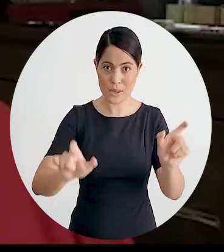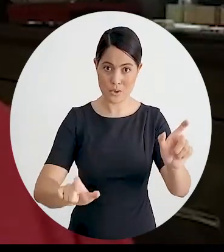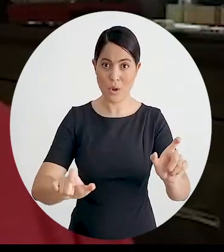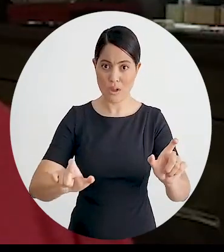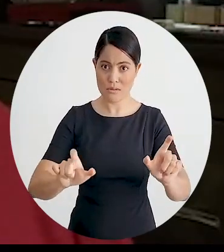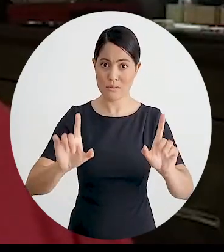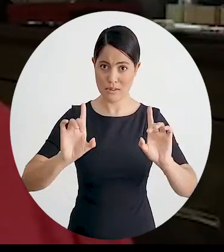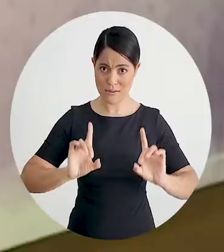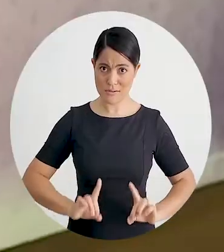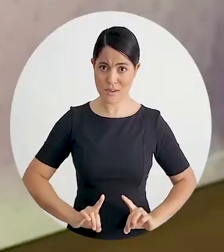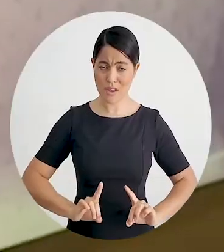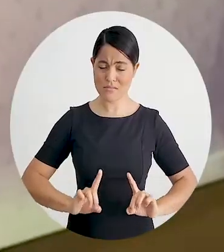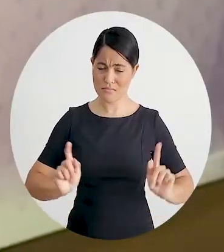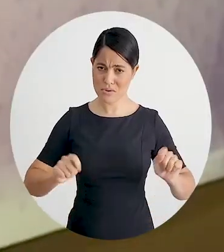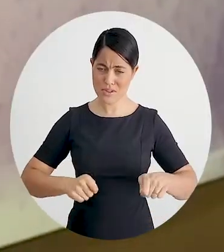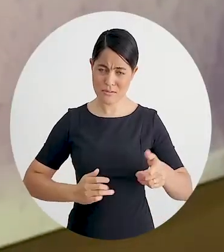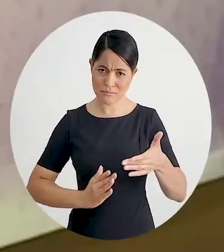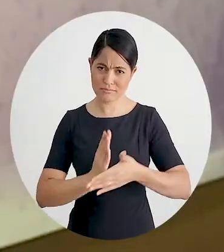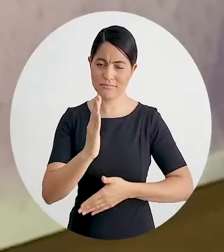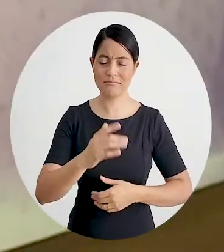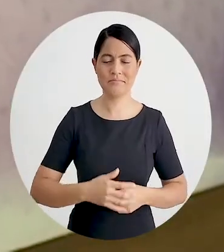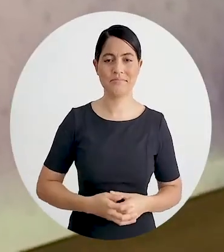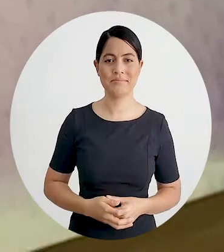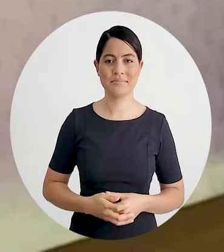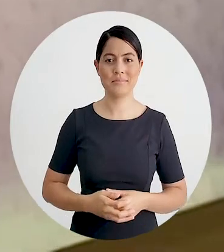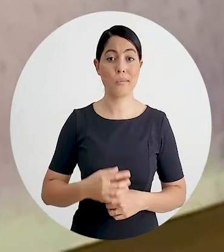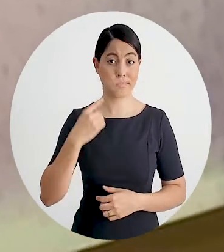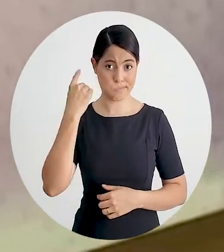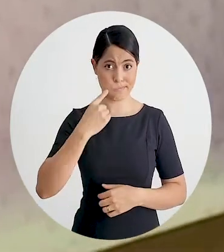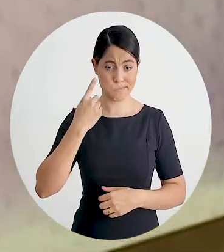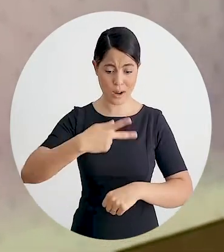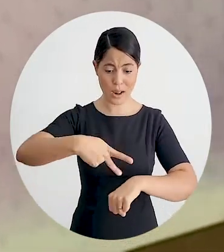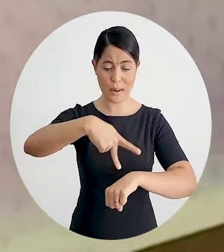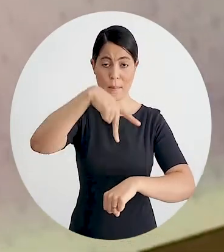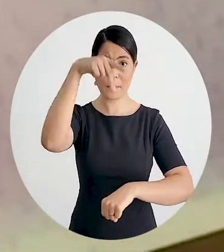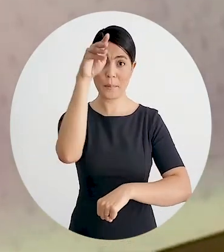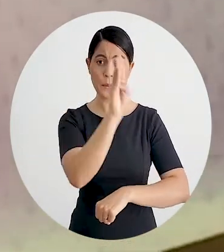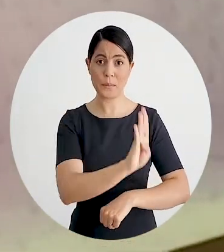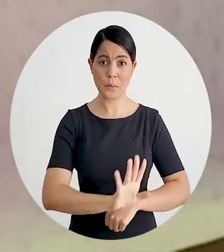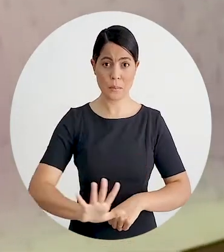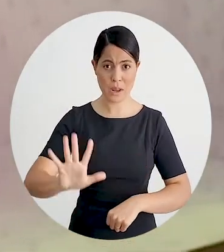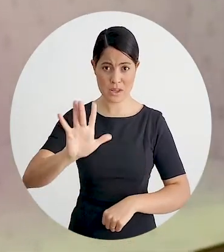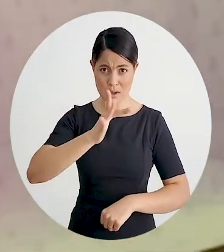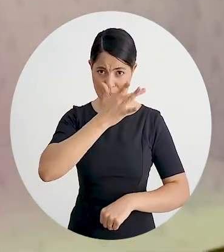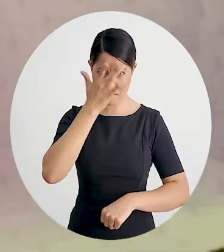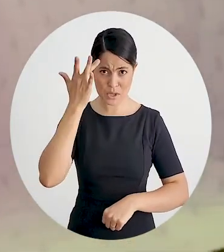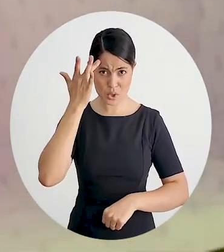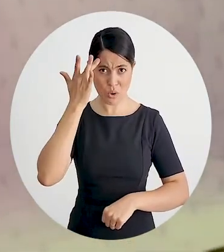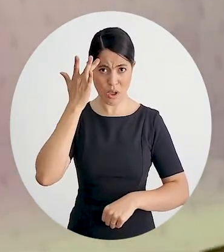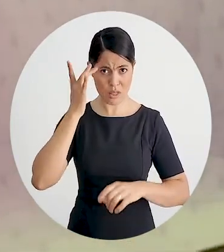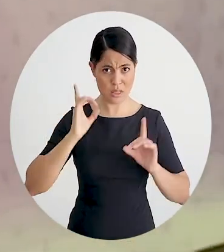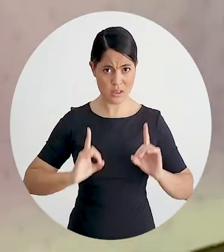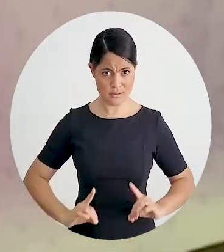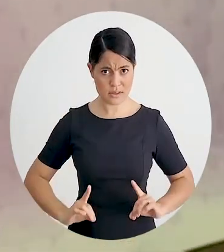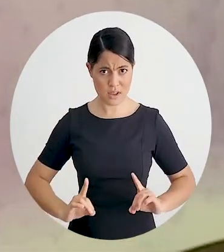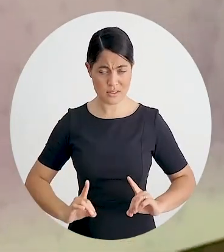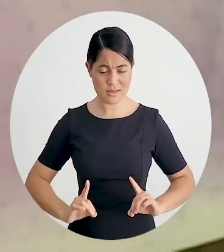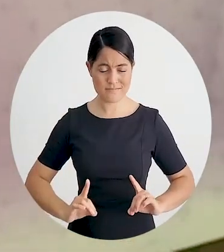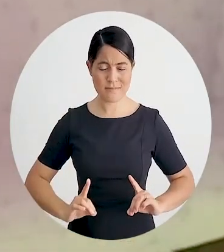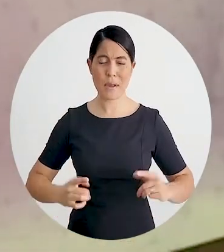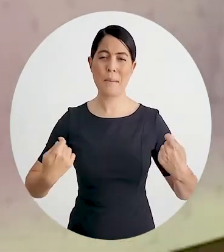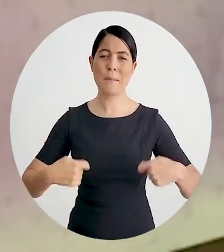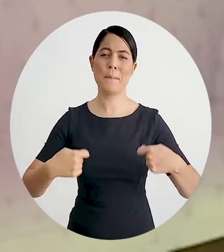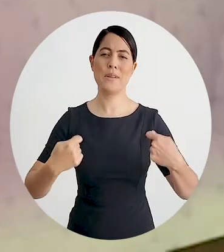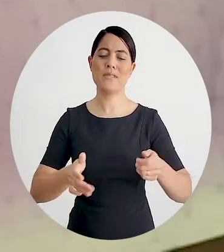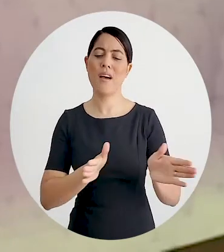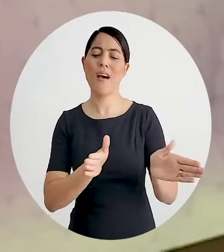com deficiência. Os advogados com deficiência no Brasil precisam de acessibilidade,